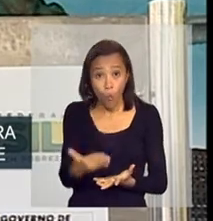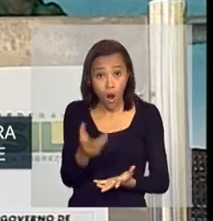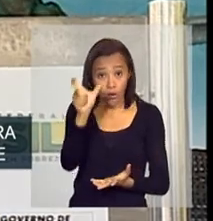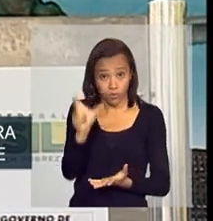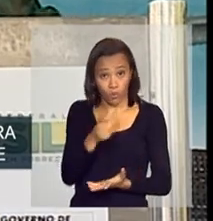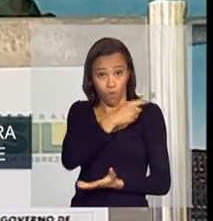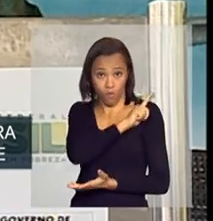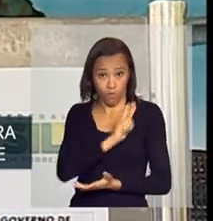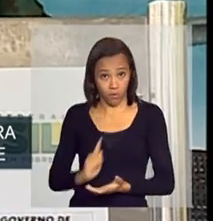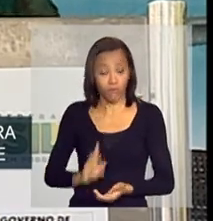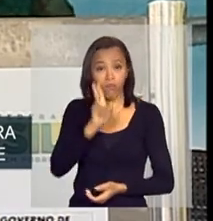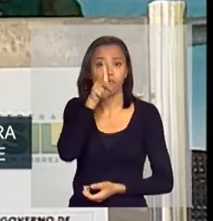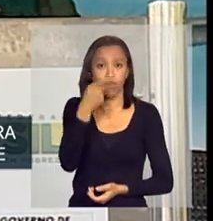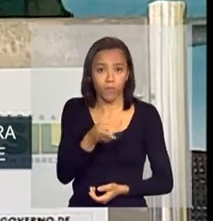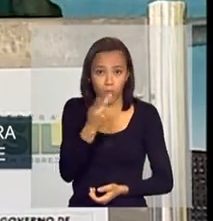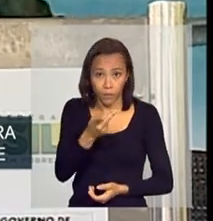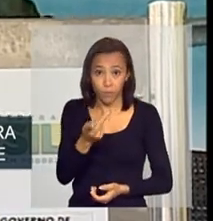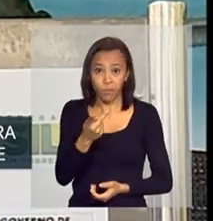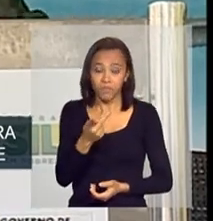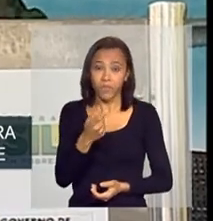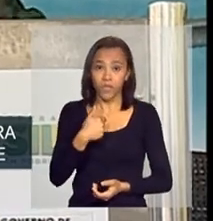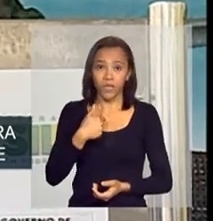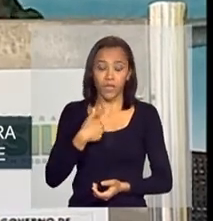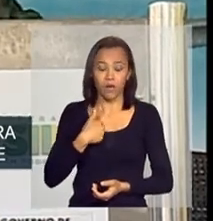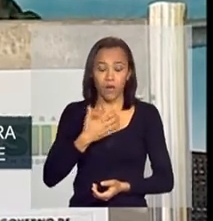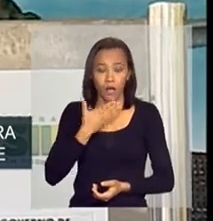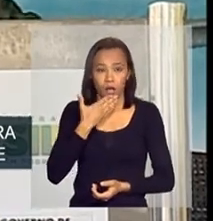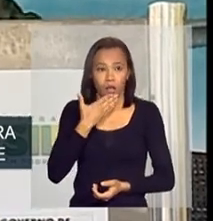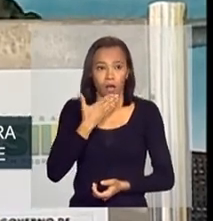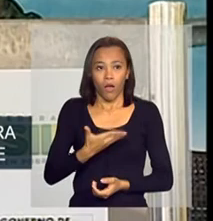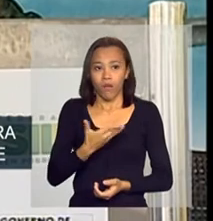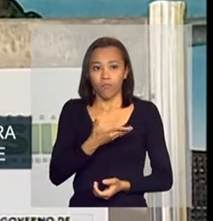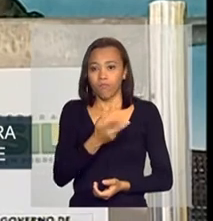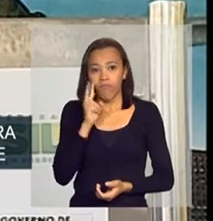diz que é pra, a mim impressiona e